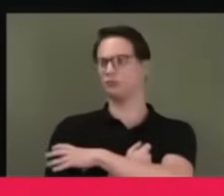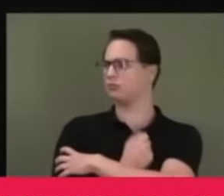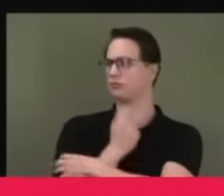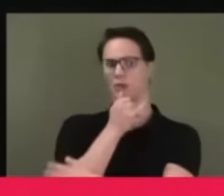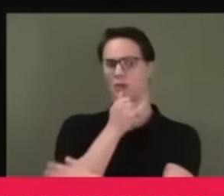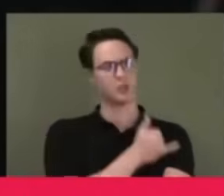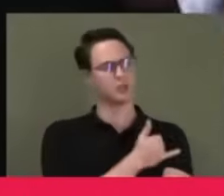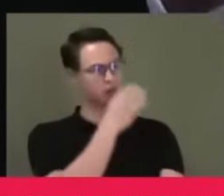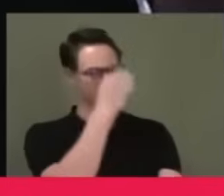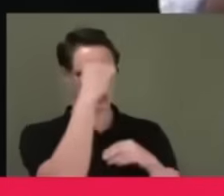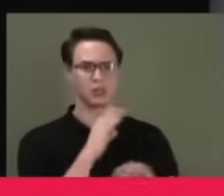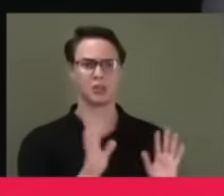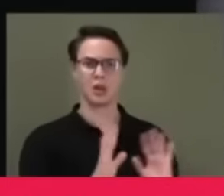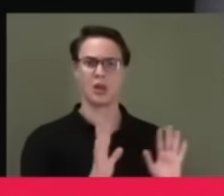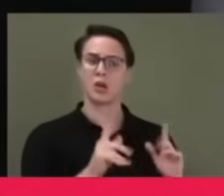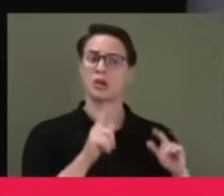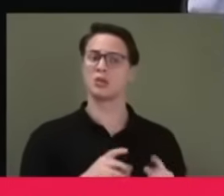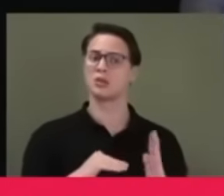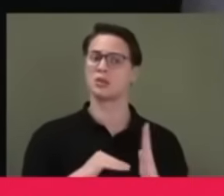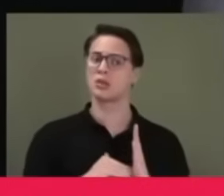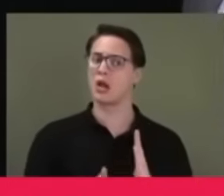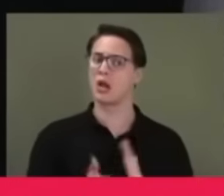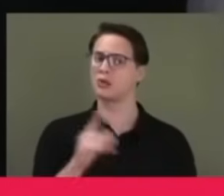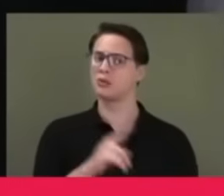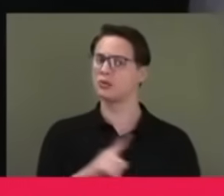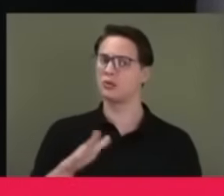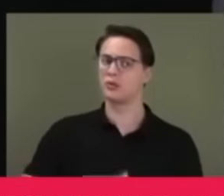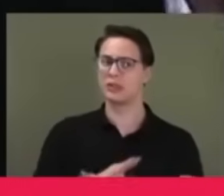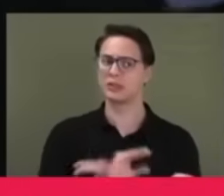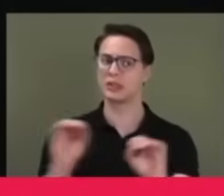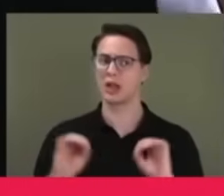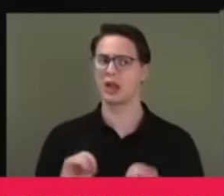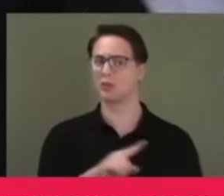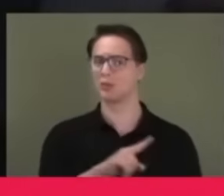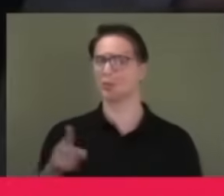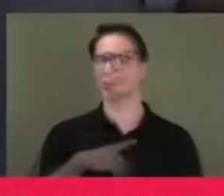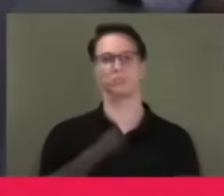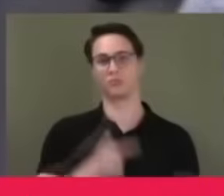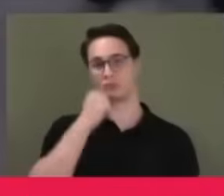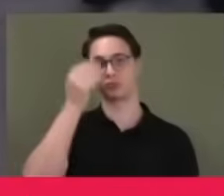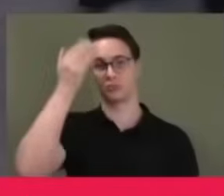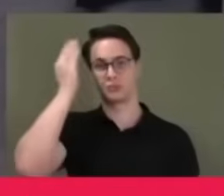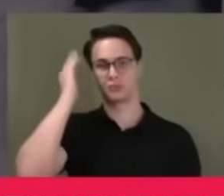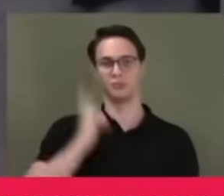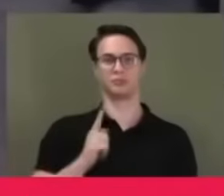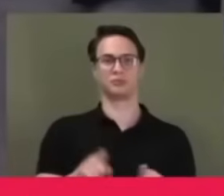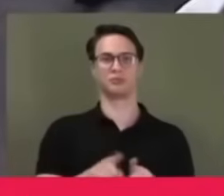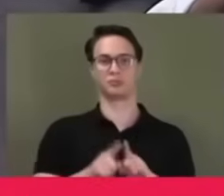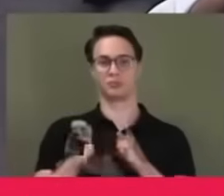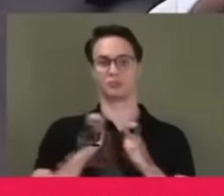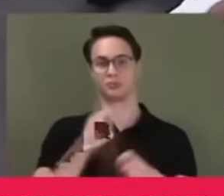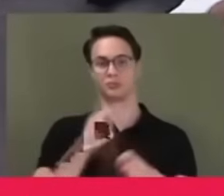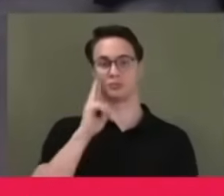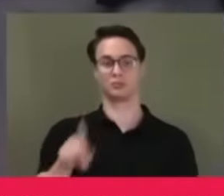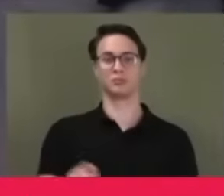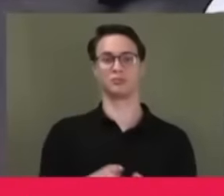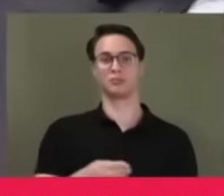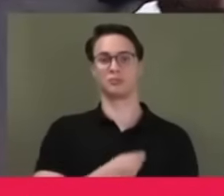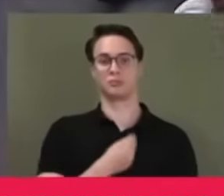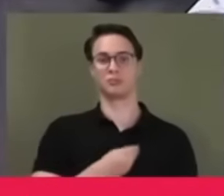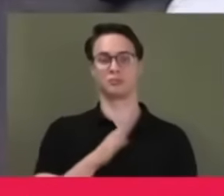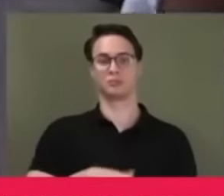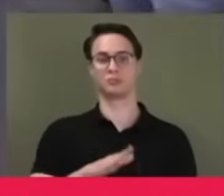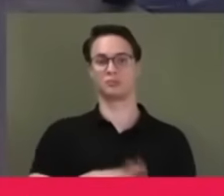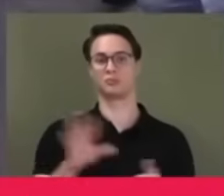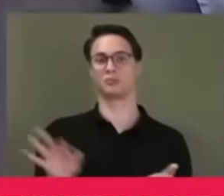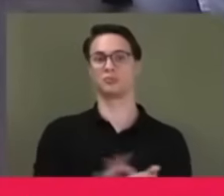não desiste. Cadê o Senado? Vocês não fazem nada. Vocês estão calados. E segundo a imprensa, Vossa Excelência estava também, quando ele tomou aquela